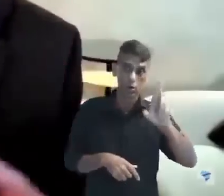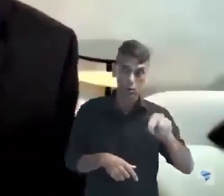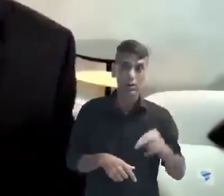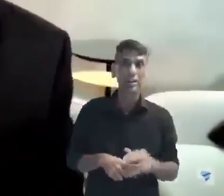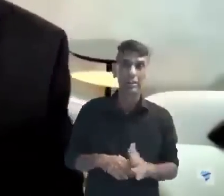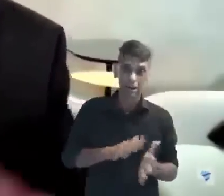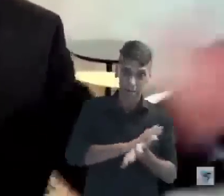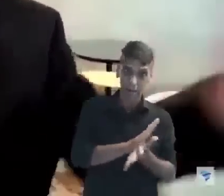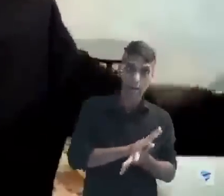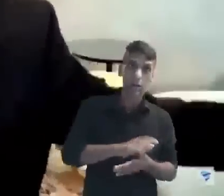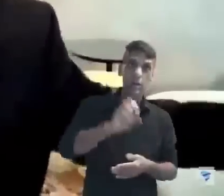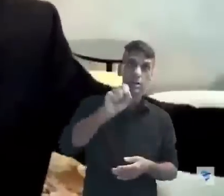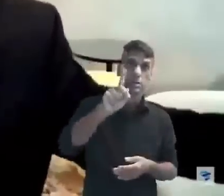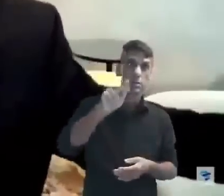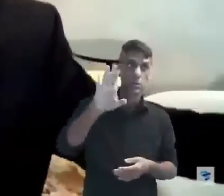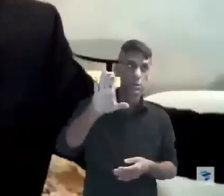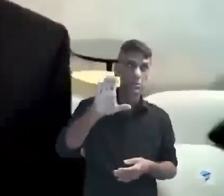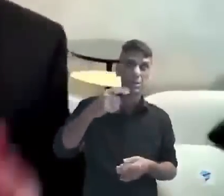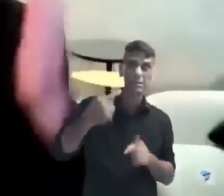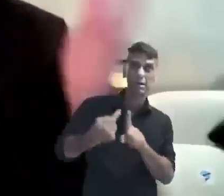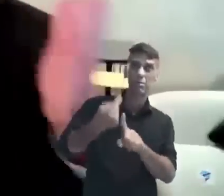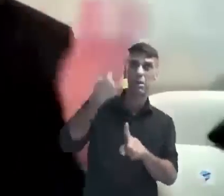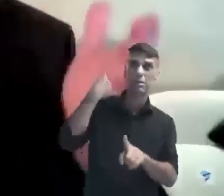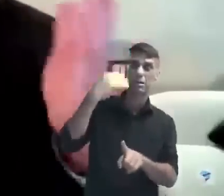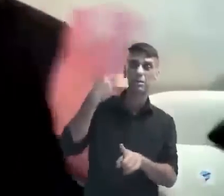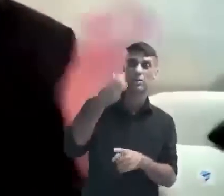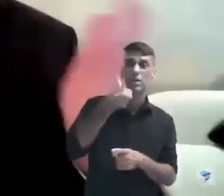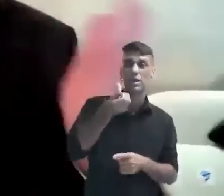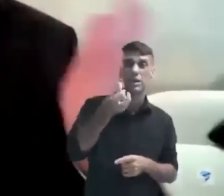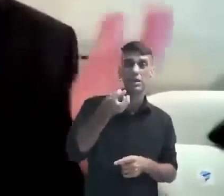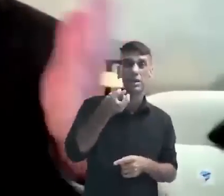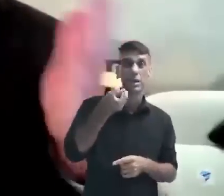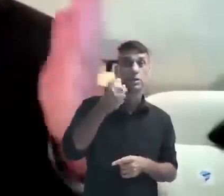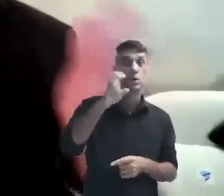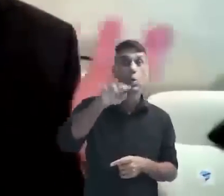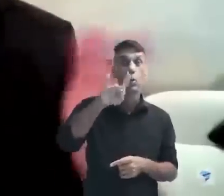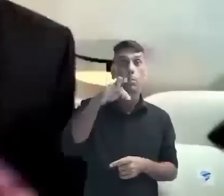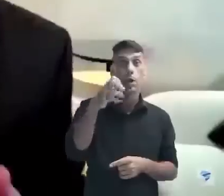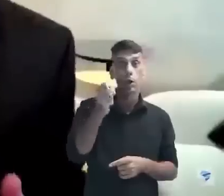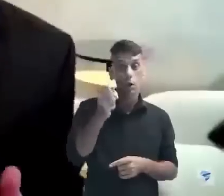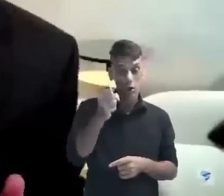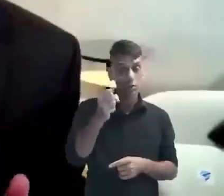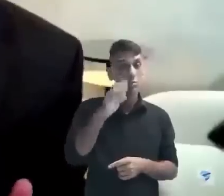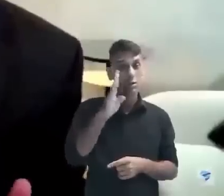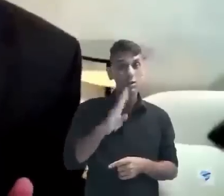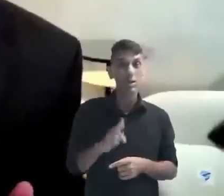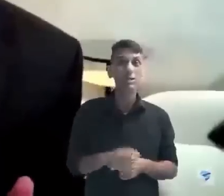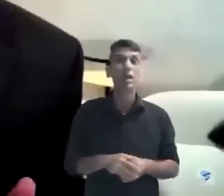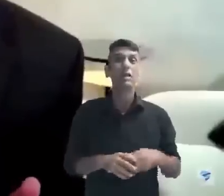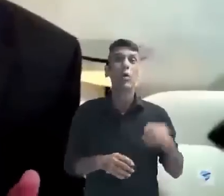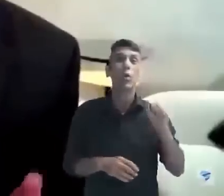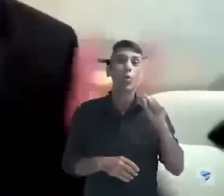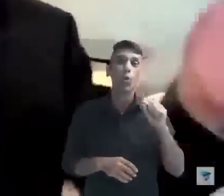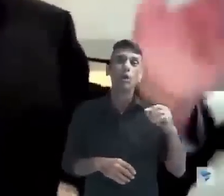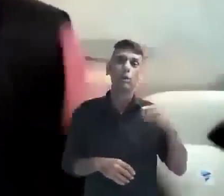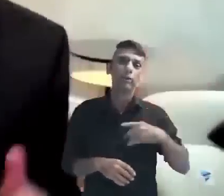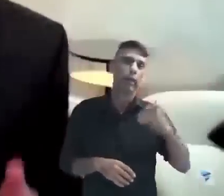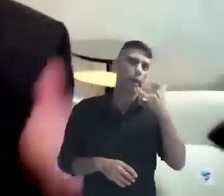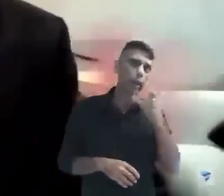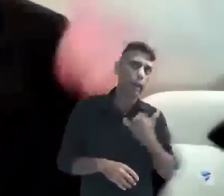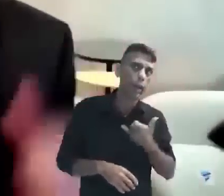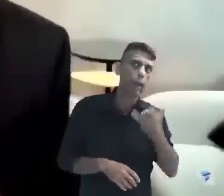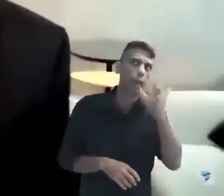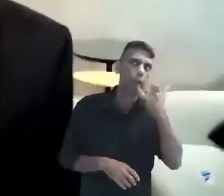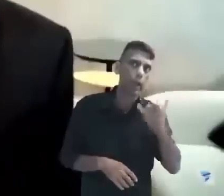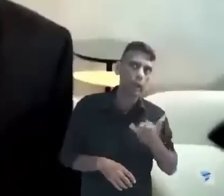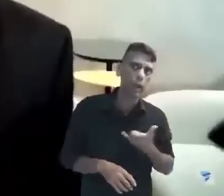no SPC? Isso vem lá de trás. 65 milhões de brasileiros recebendo aquele indefectível telefonema sem você